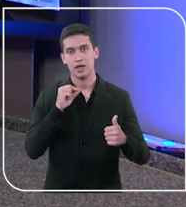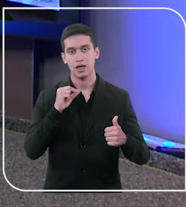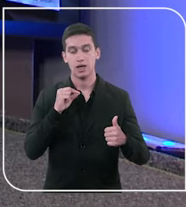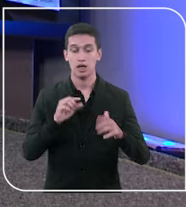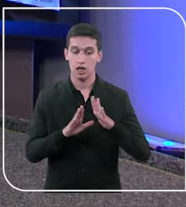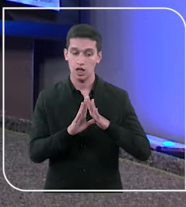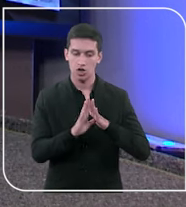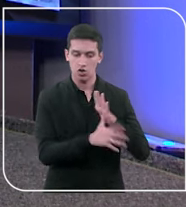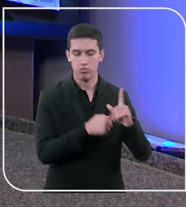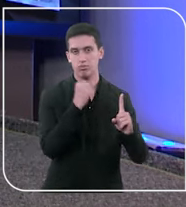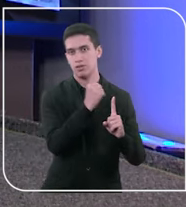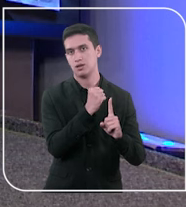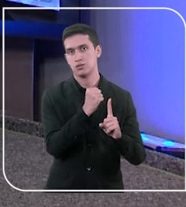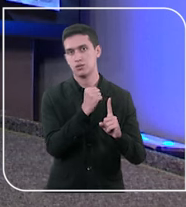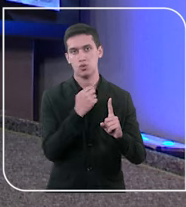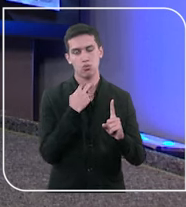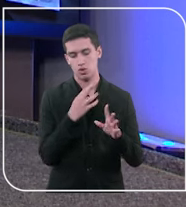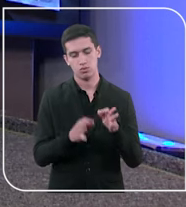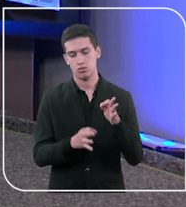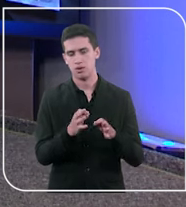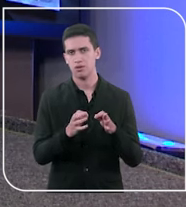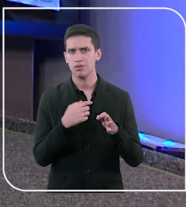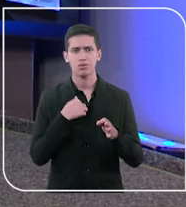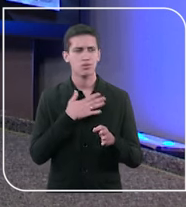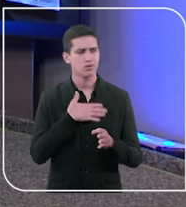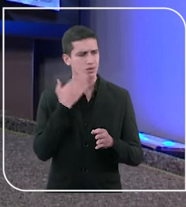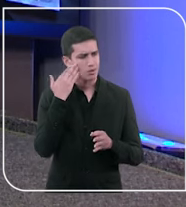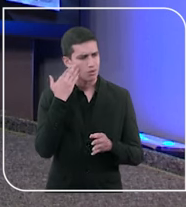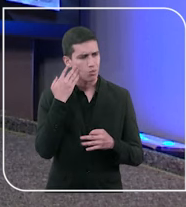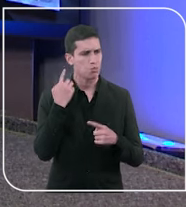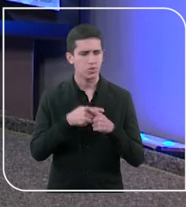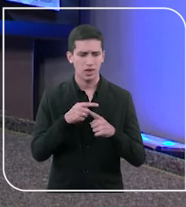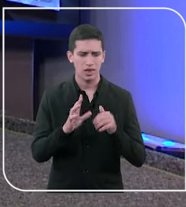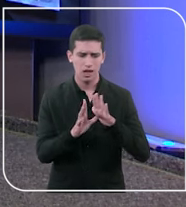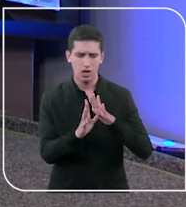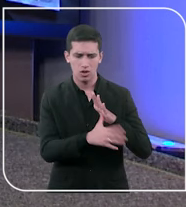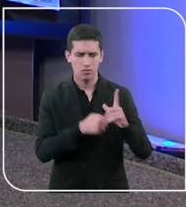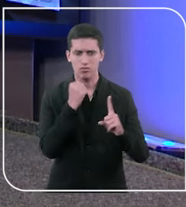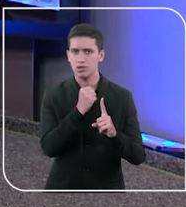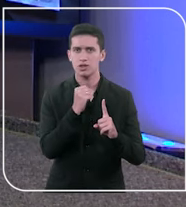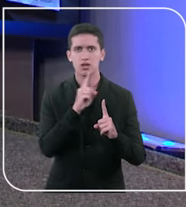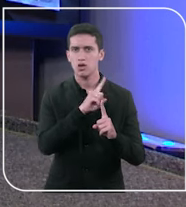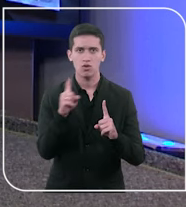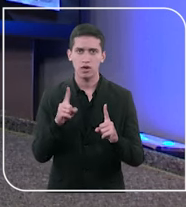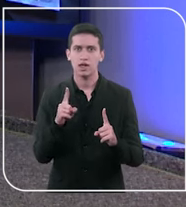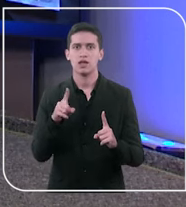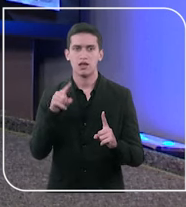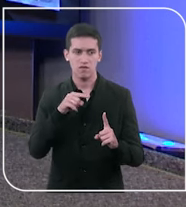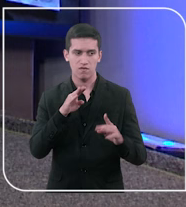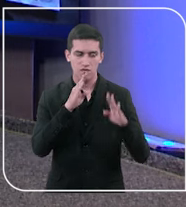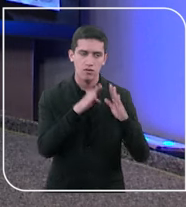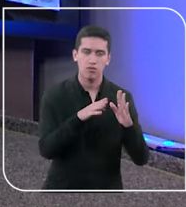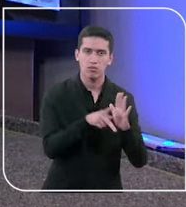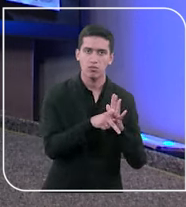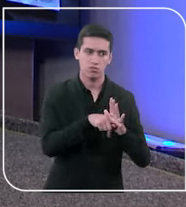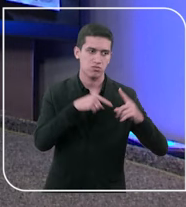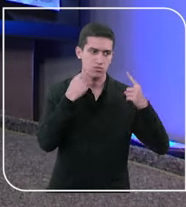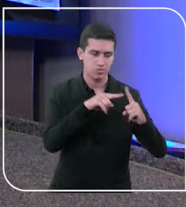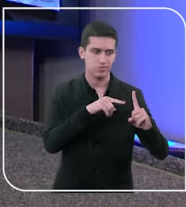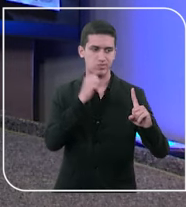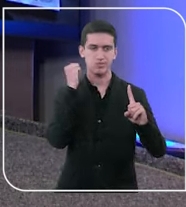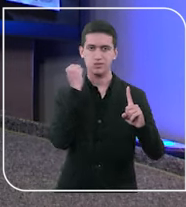roubo seguido de morte. Eu gostaria de entender direito por que que o latrocínio não é considerado um crime doloso contra a vida,